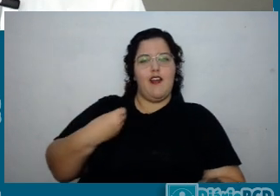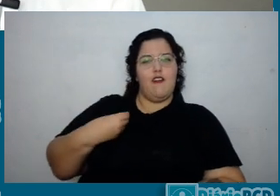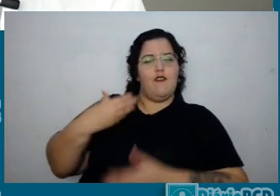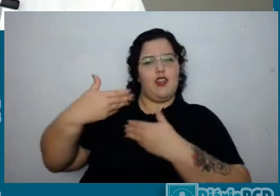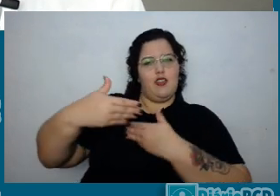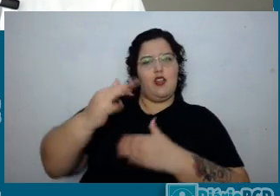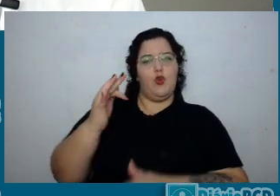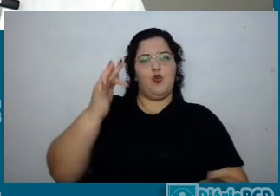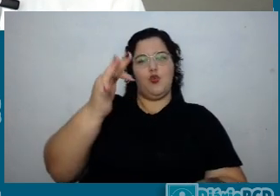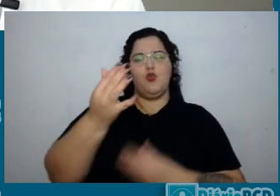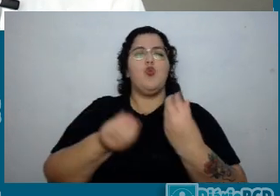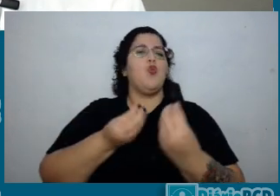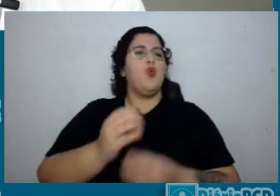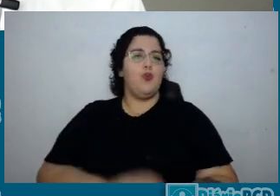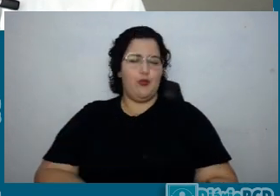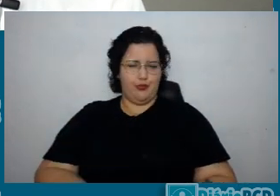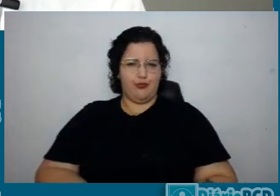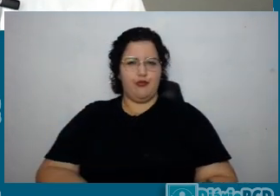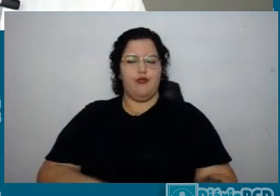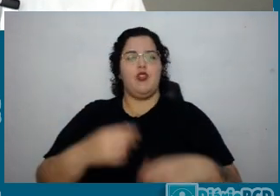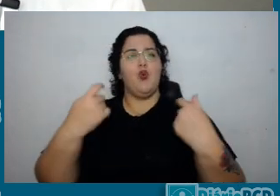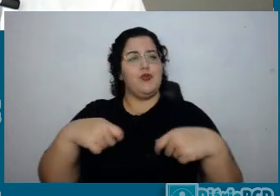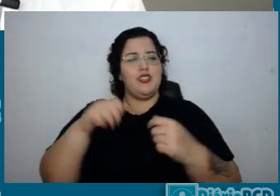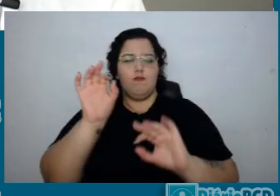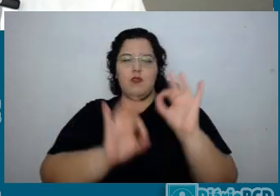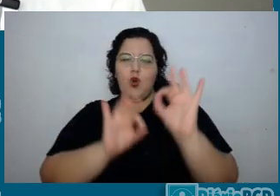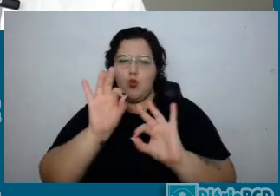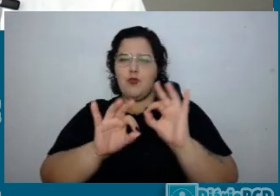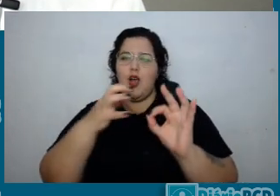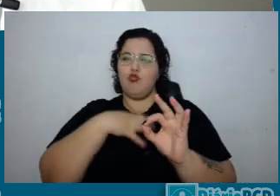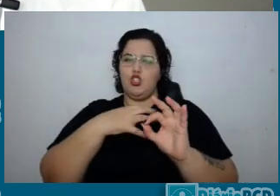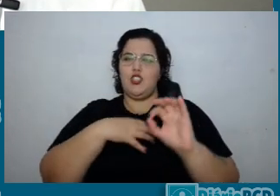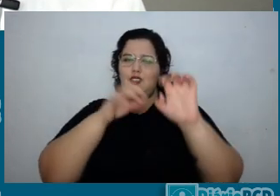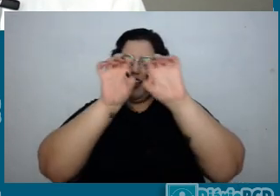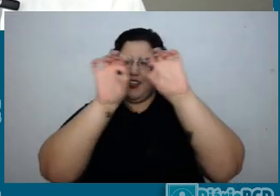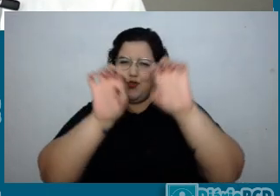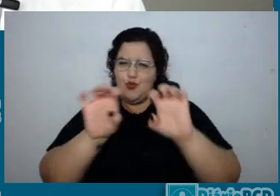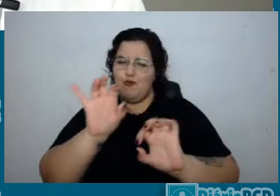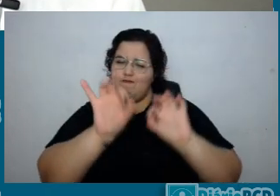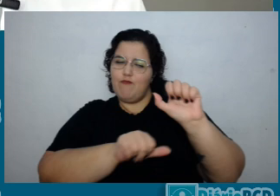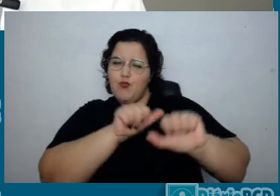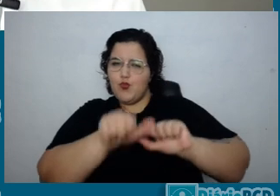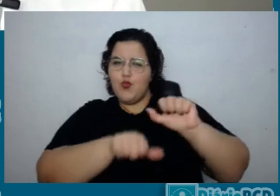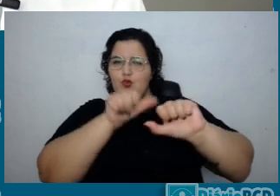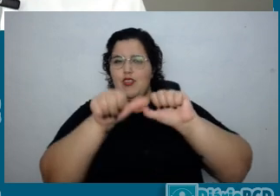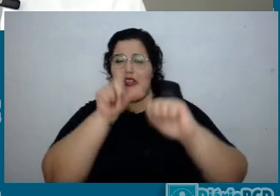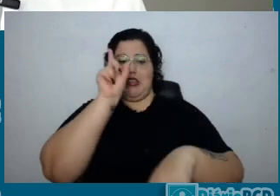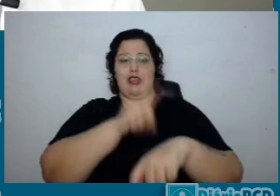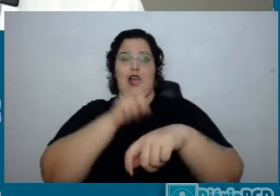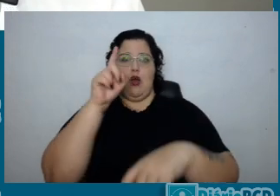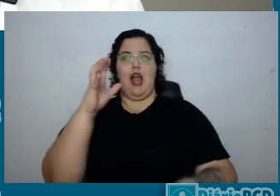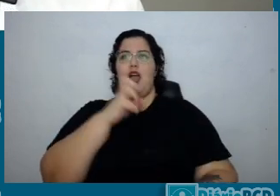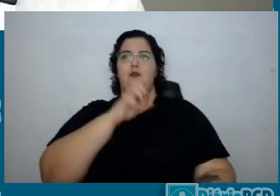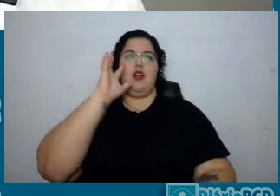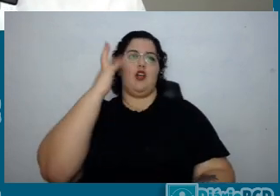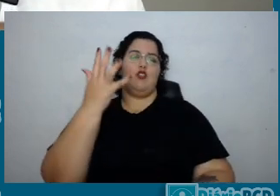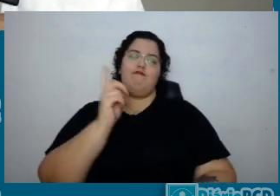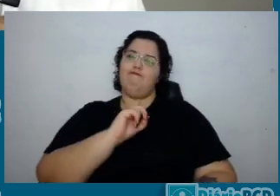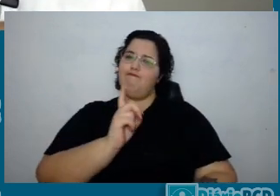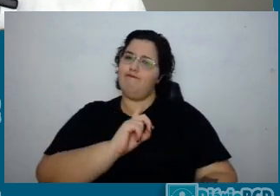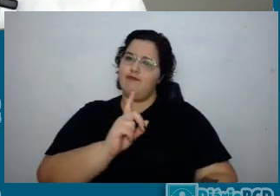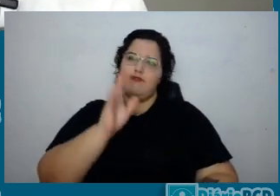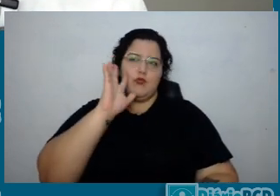indivíduo e a gente precisa alterar isso. Então, são problemas estruturais que a gente está trabalhando. Não são resultados imediatos que a gente